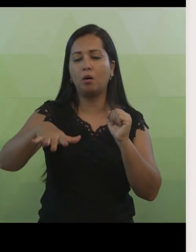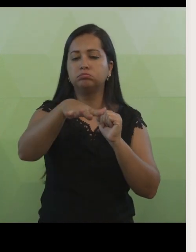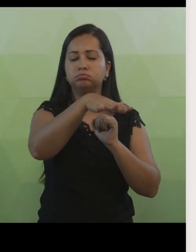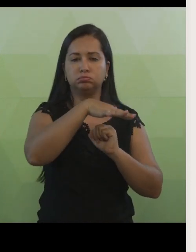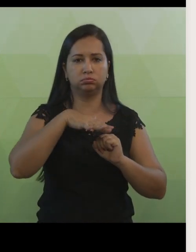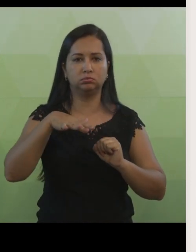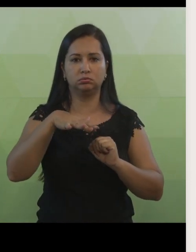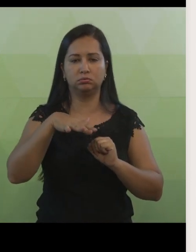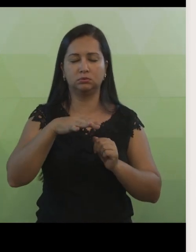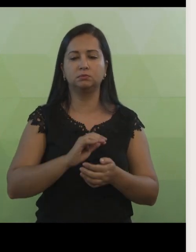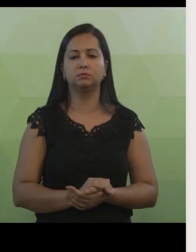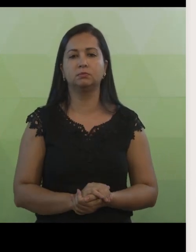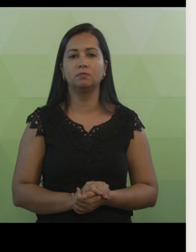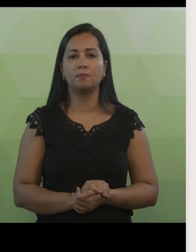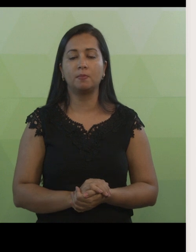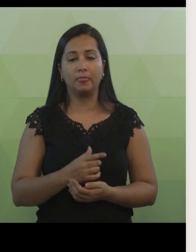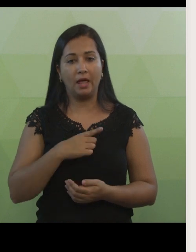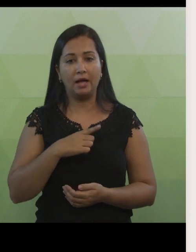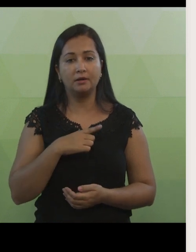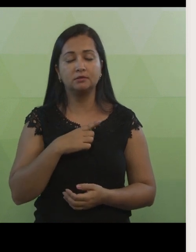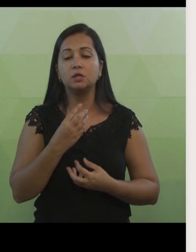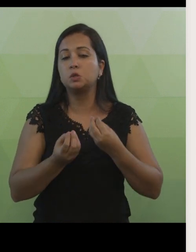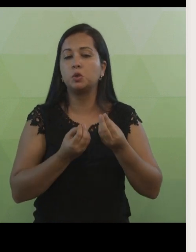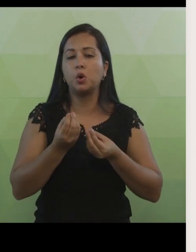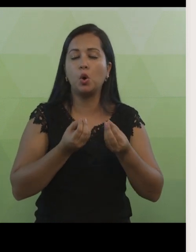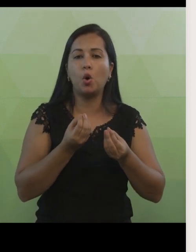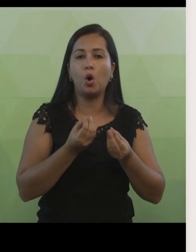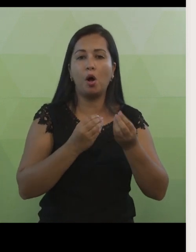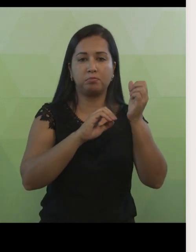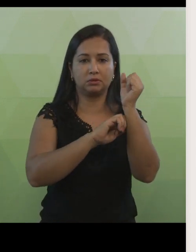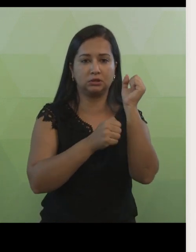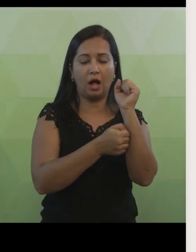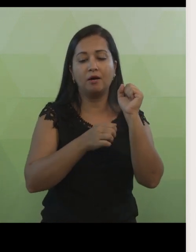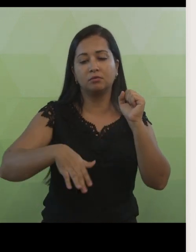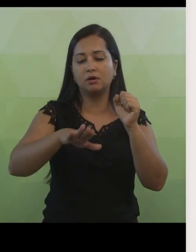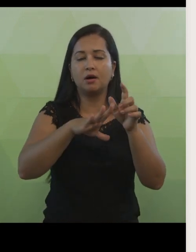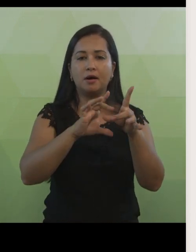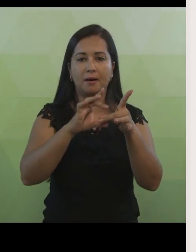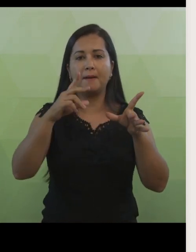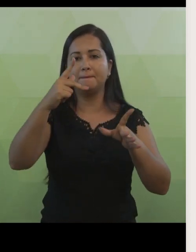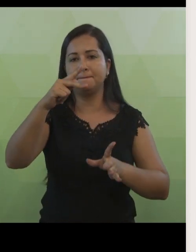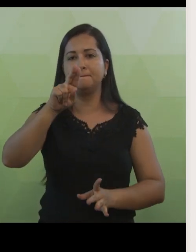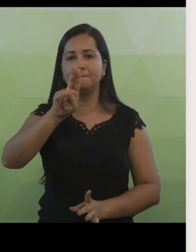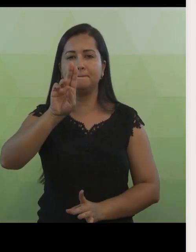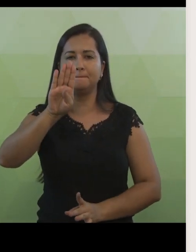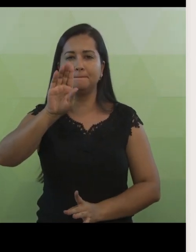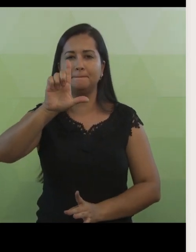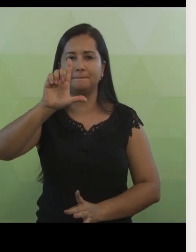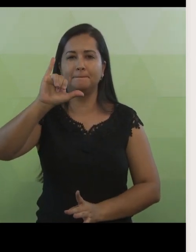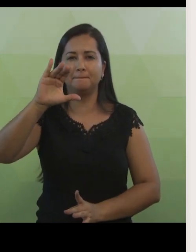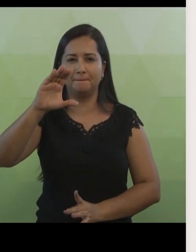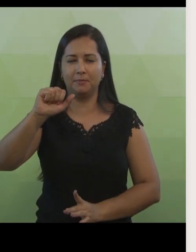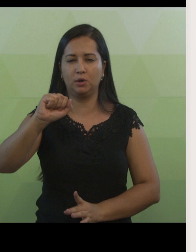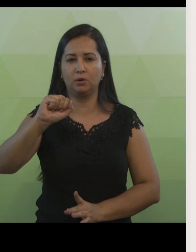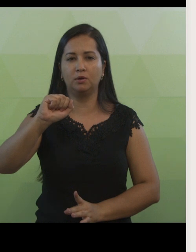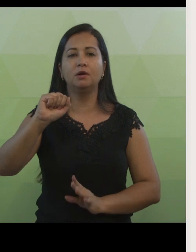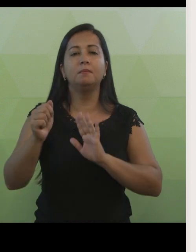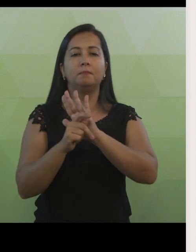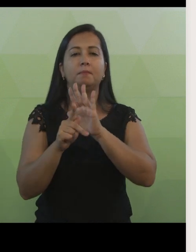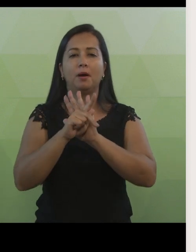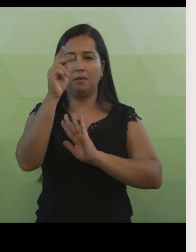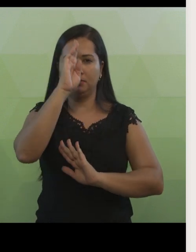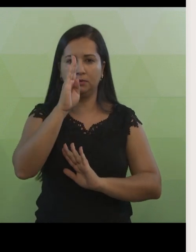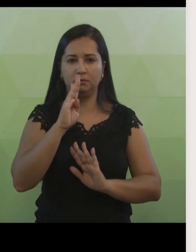Públicas. No Brasil, a gente usa a ICP Brasil, que quer dizer a Infraestrutura de Chaves Públicas Brasileira. Na